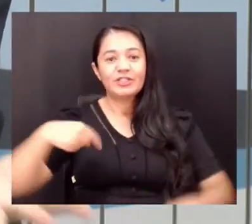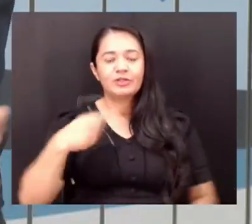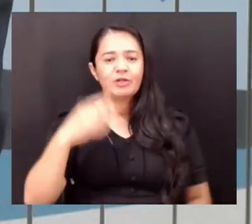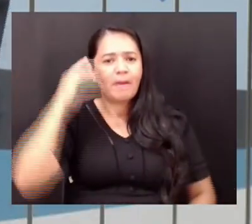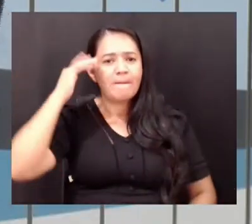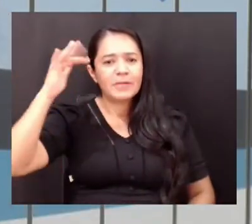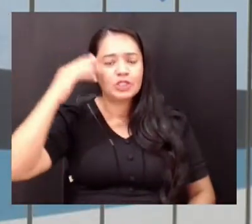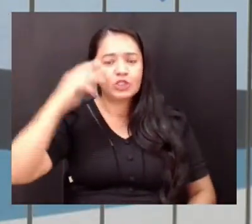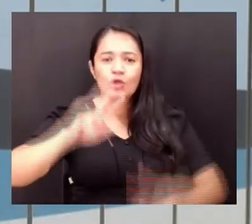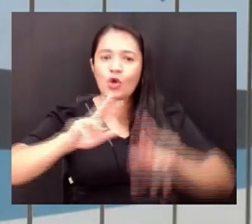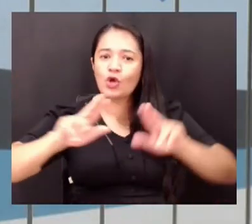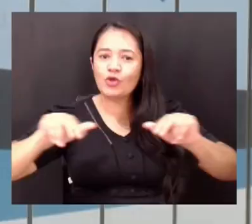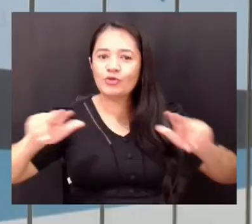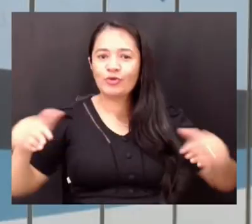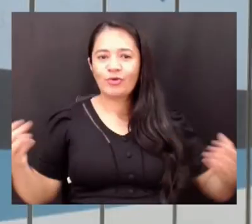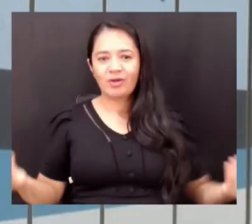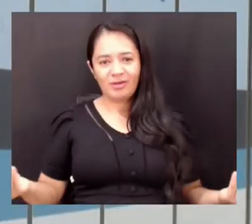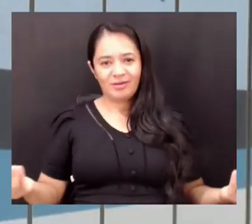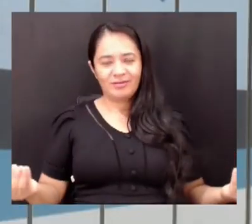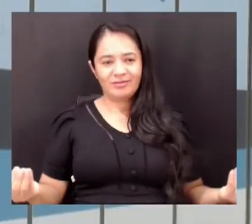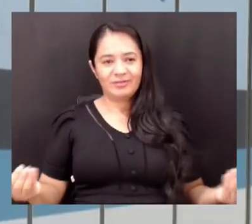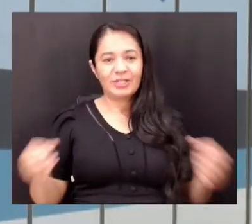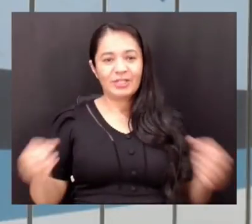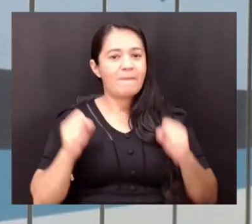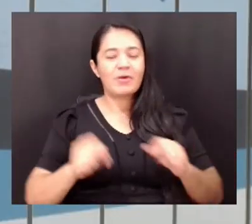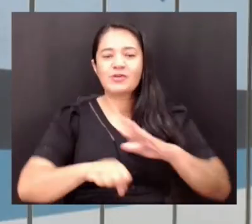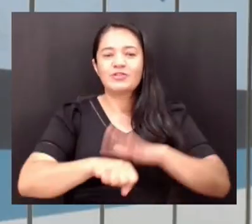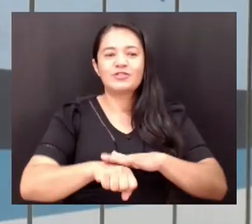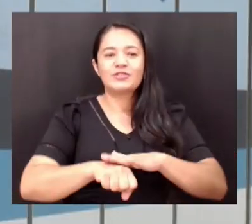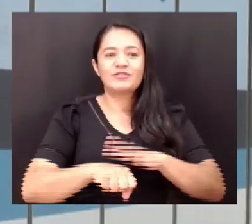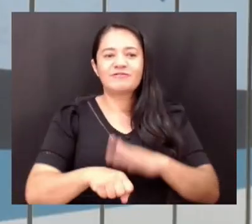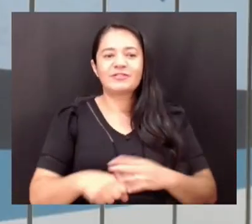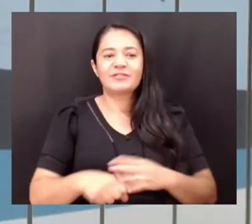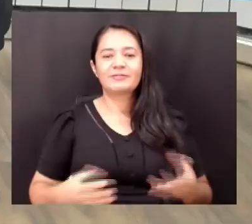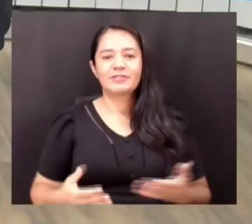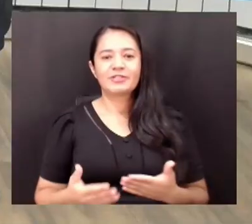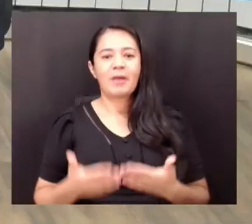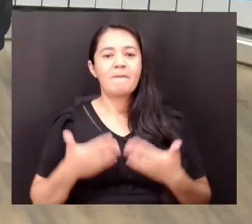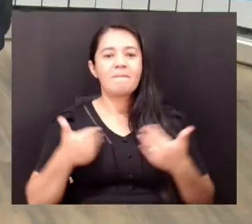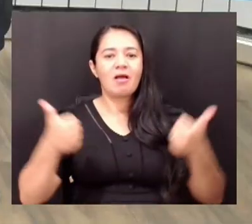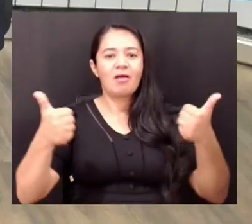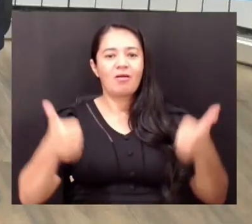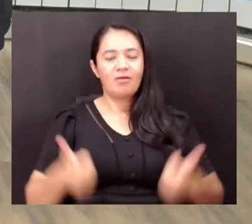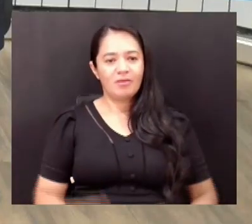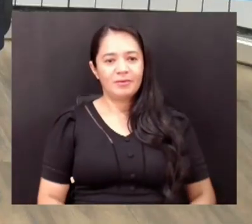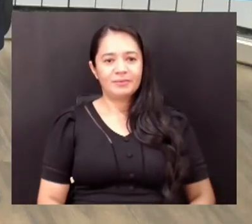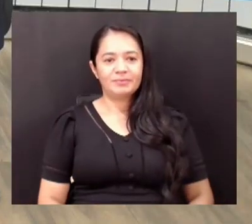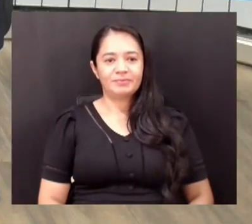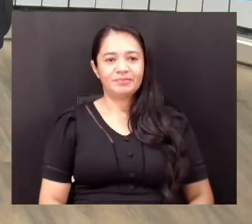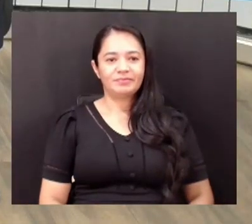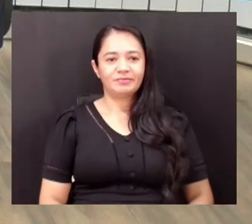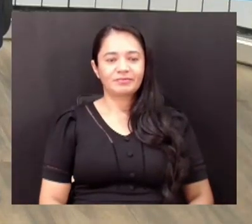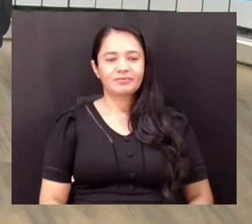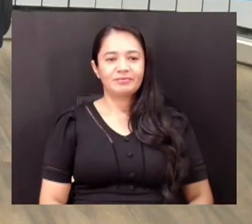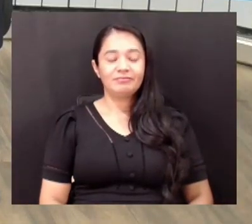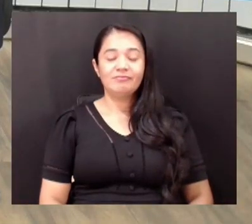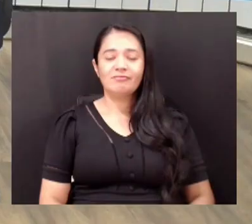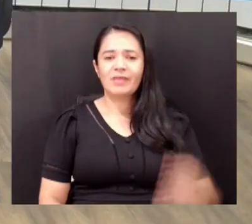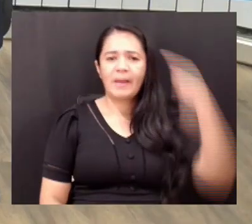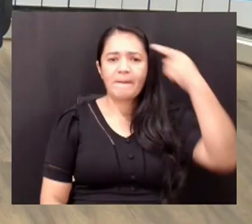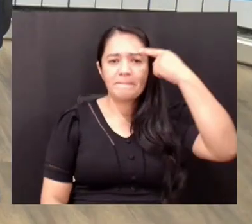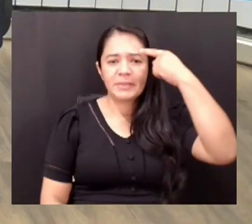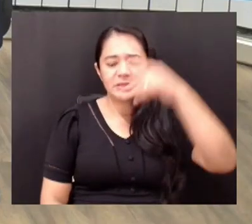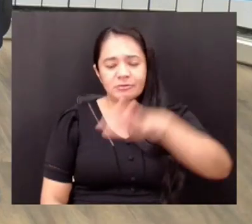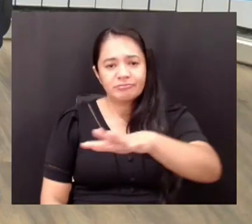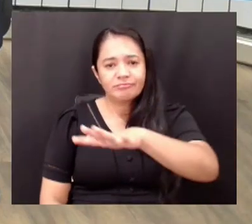ser realizadas de uma maneira mais otimizada. Pensando nesse cenário, doutora, é interessante a gente